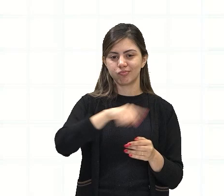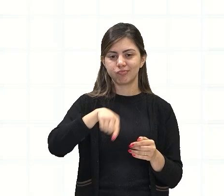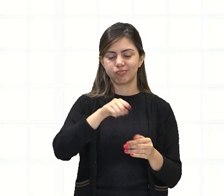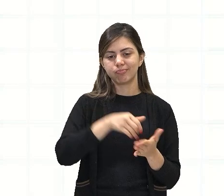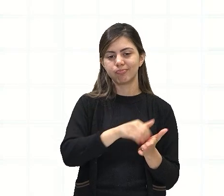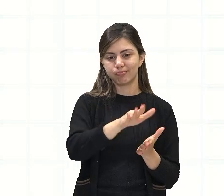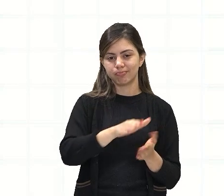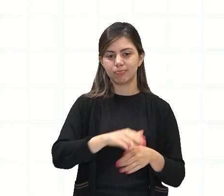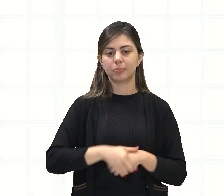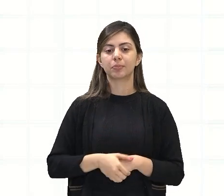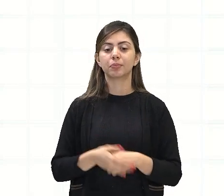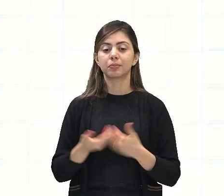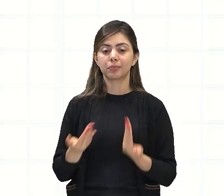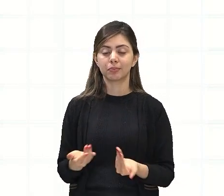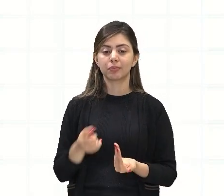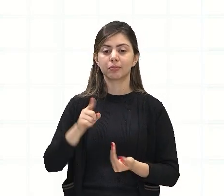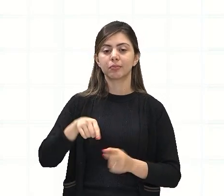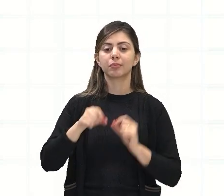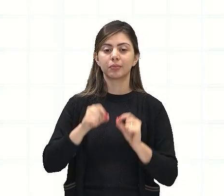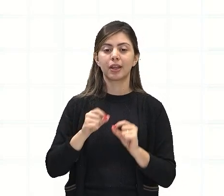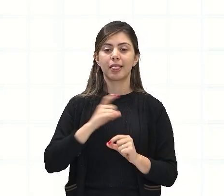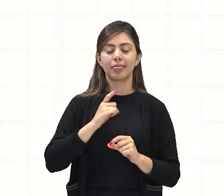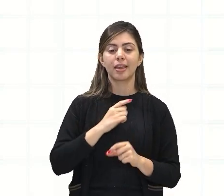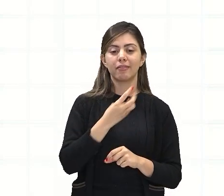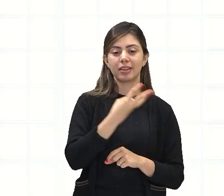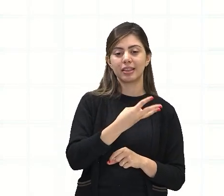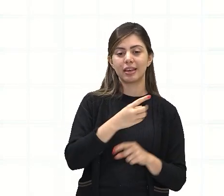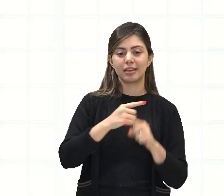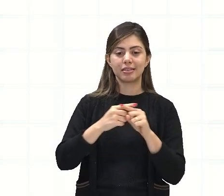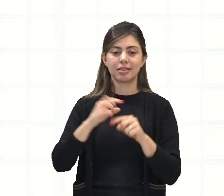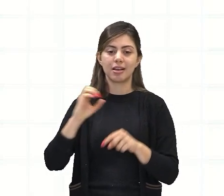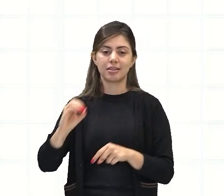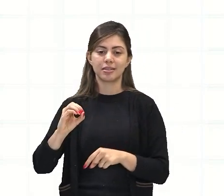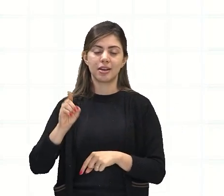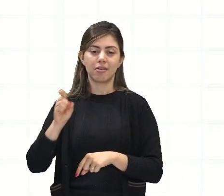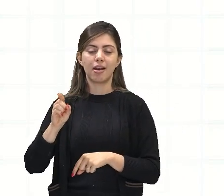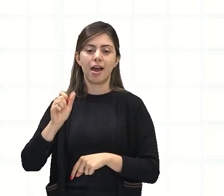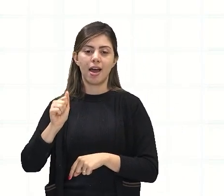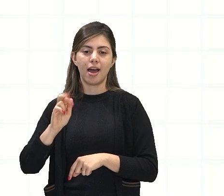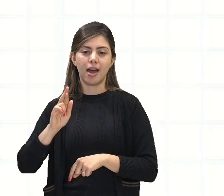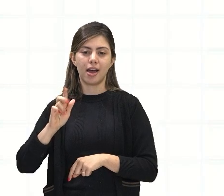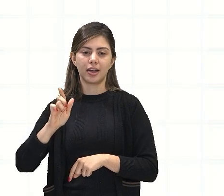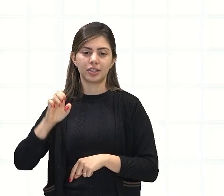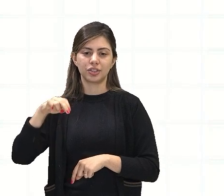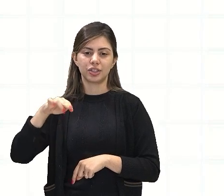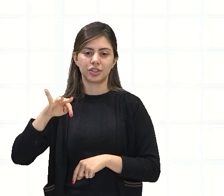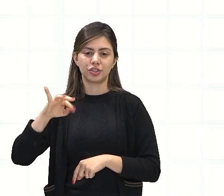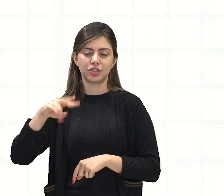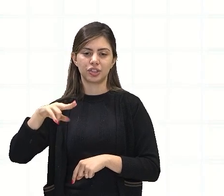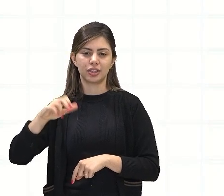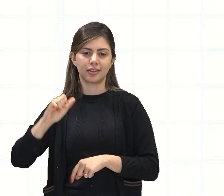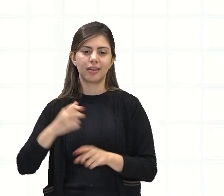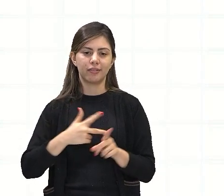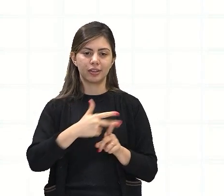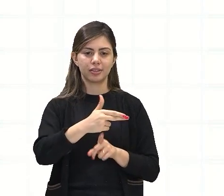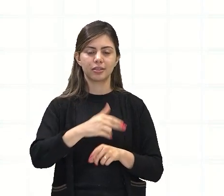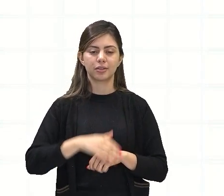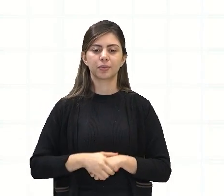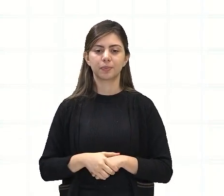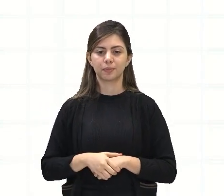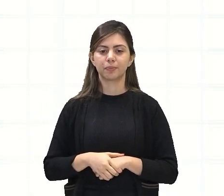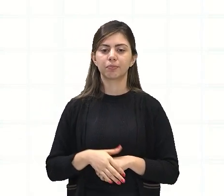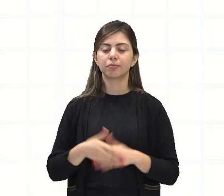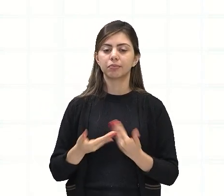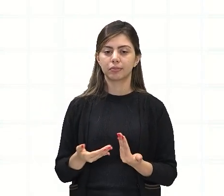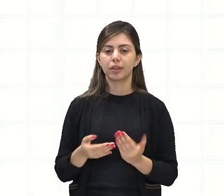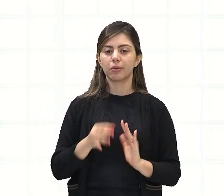Seleção brasileira é superada por 3-0 pela Argentina. Temos, então, né, a notícia em si. Eu vou